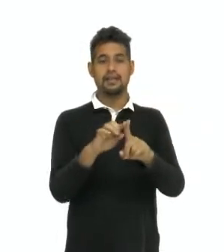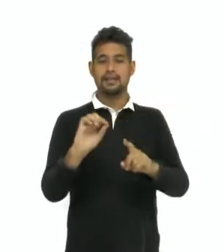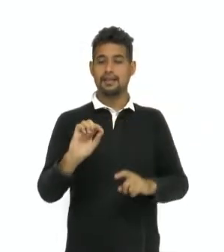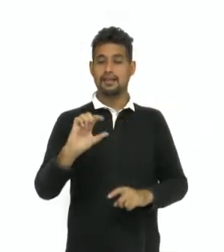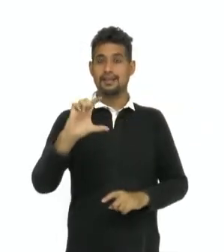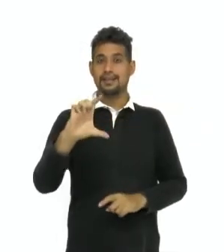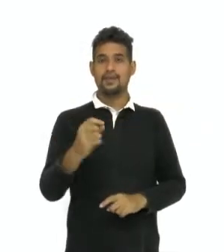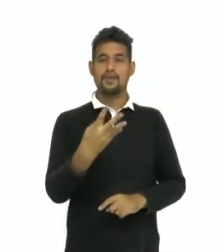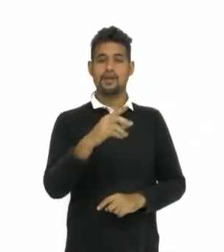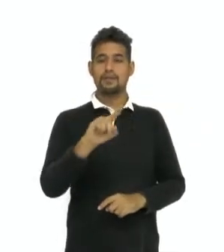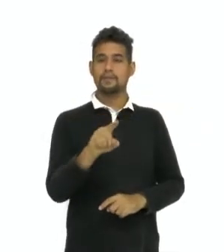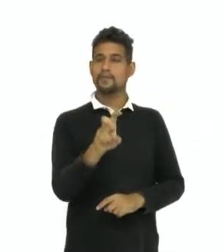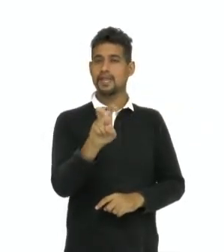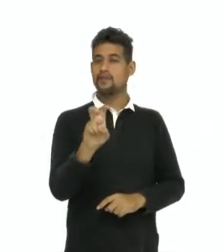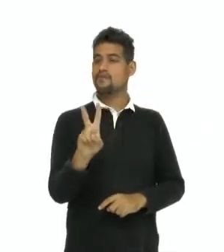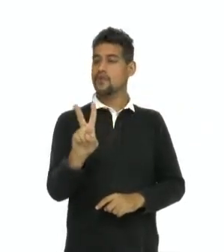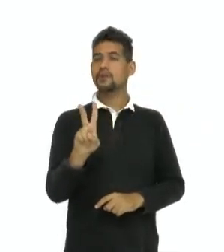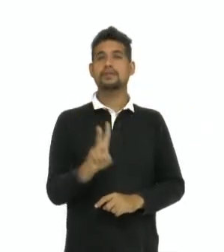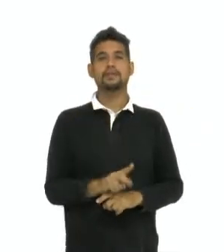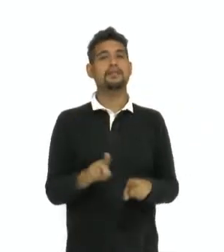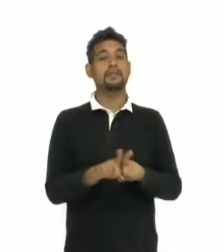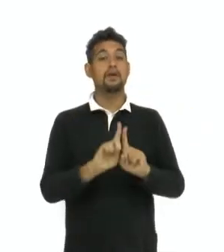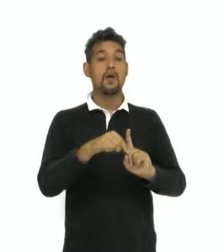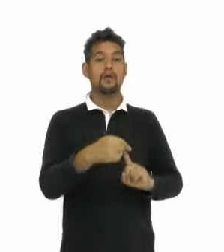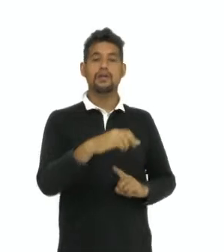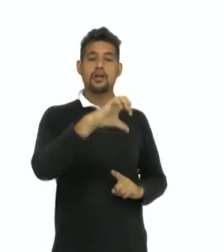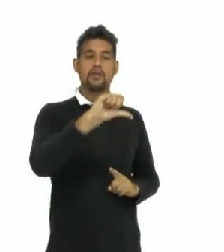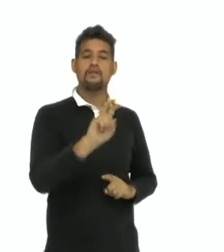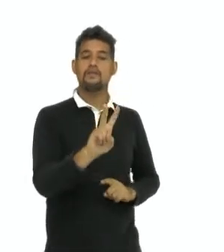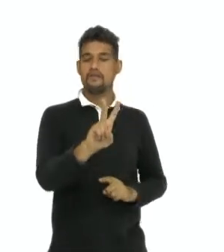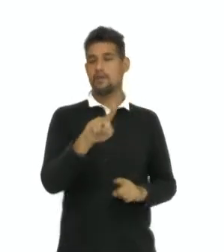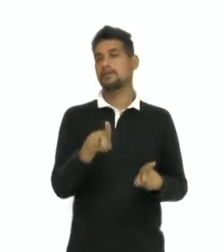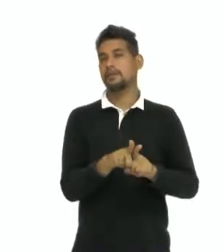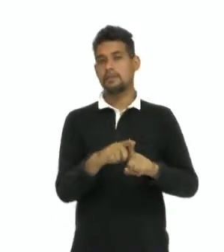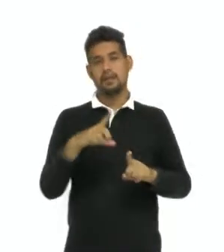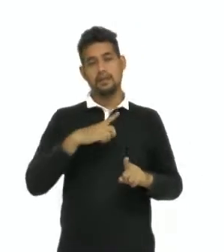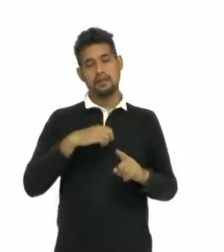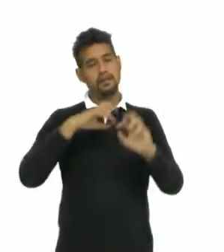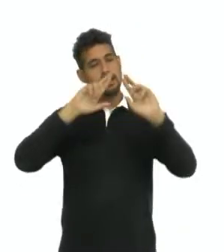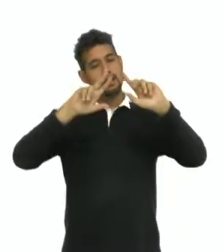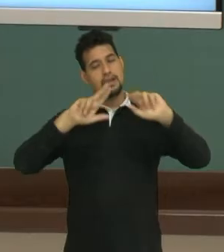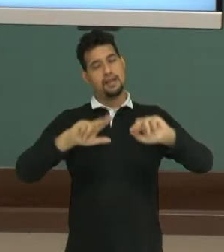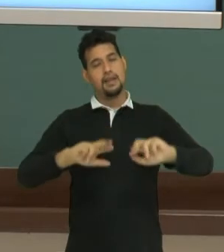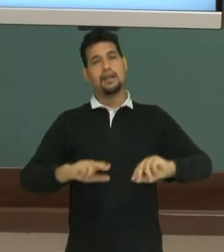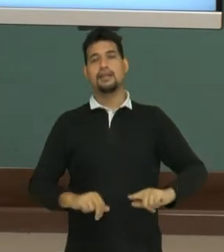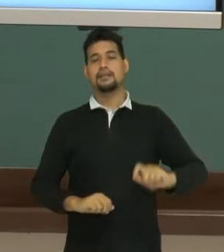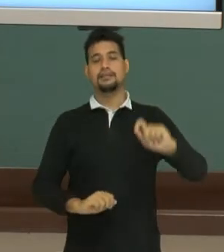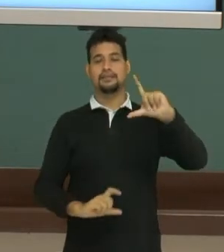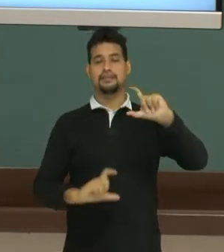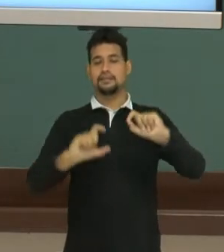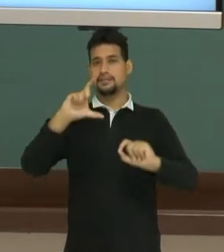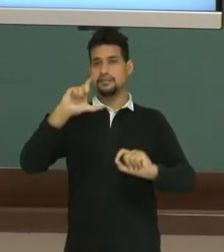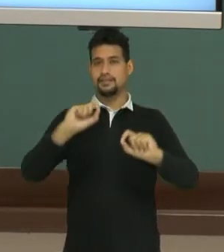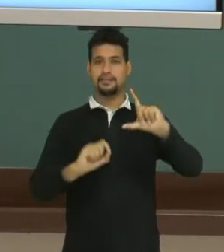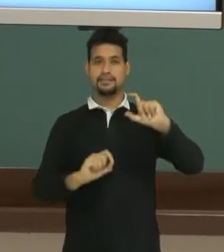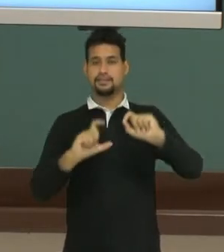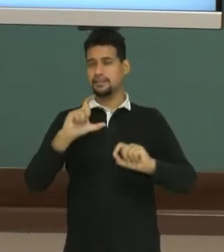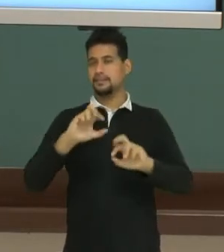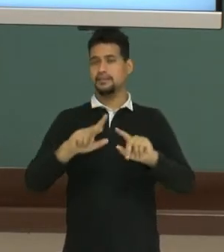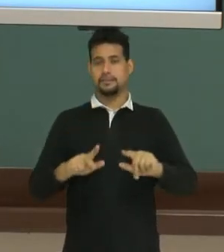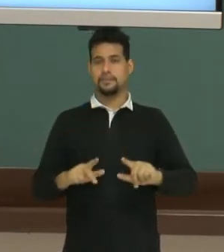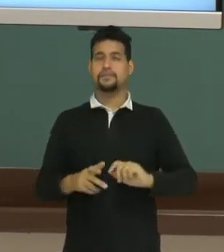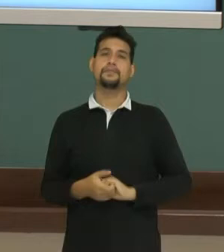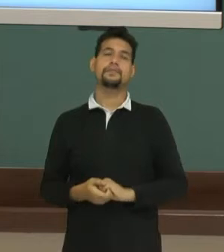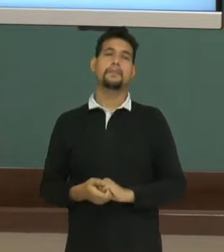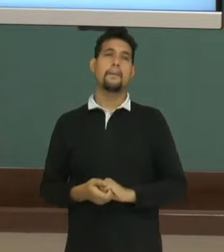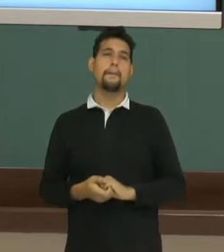de 4,5 volts e a outra aqui de 9 volts, tem as suas dimensões, aí os tamanhos um pouquinho diferentes.